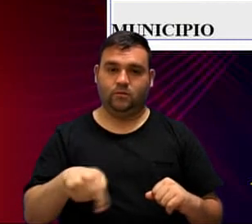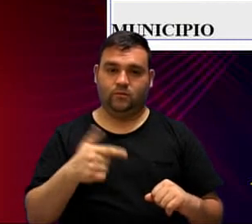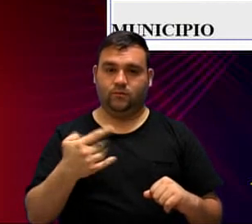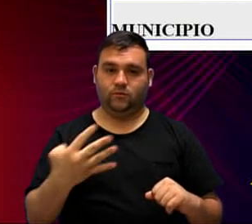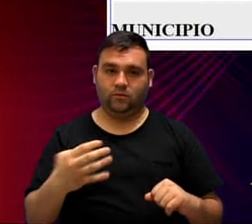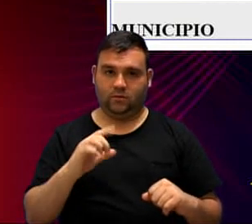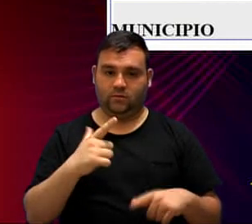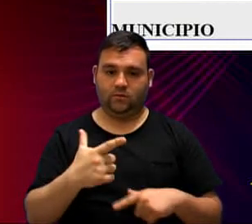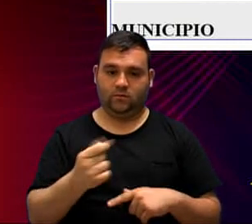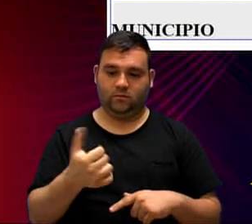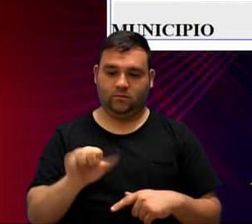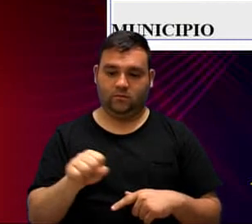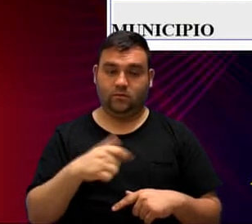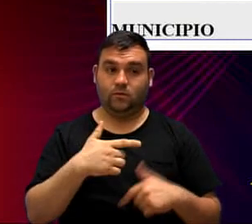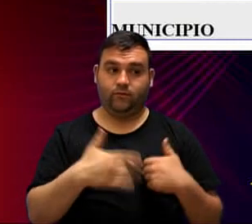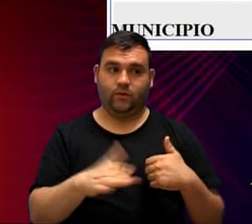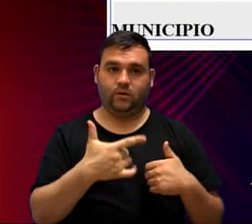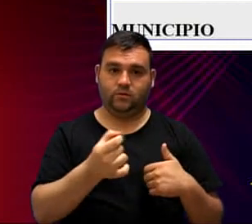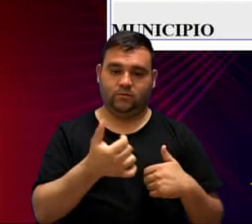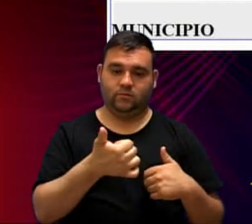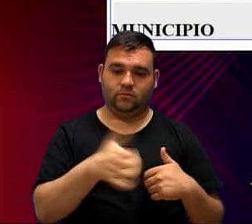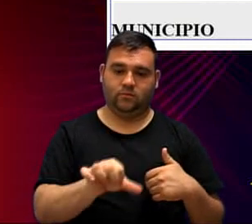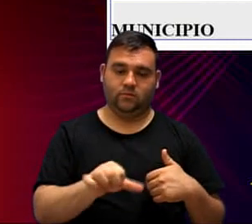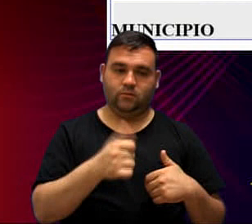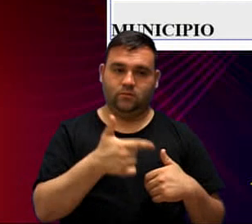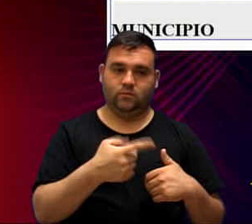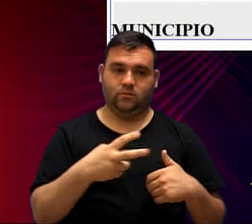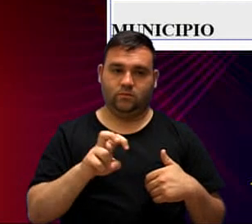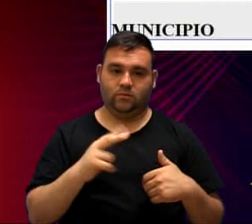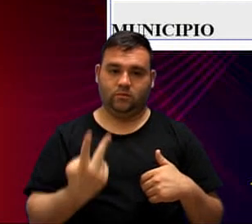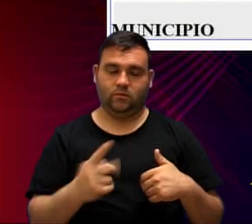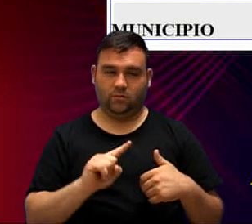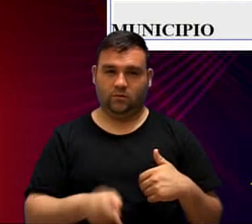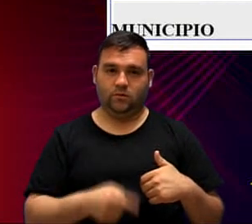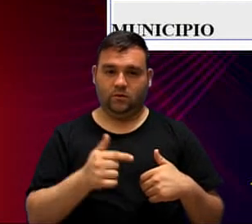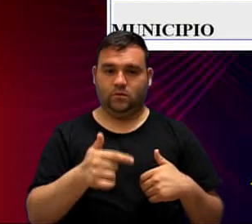R$ 235.671.024 em 2018, em 2019,